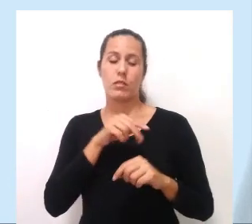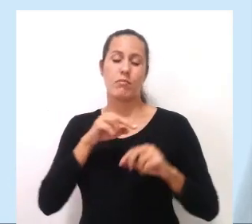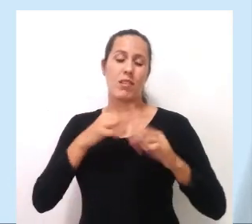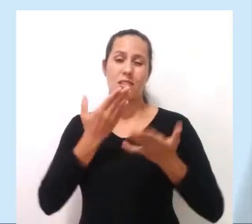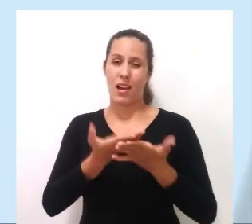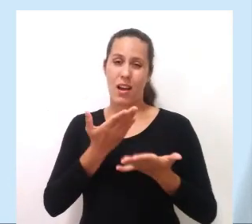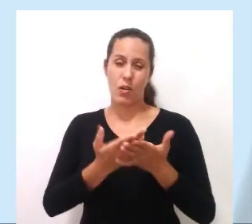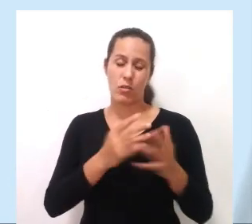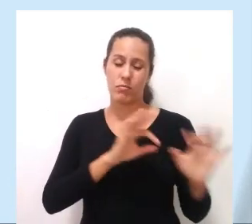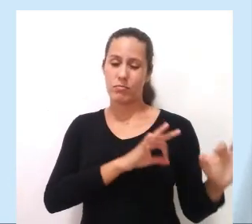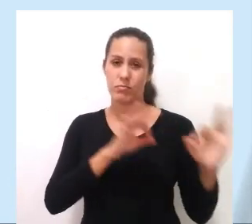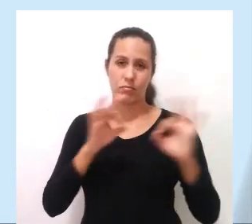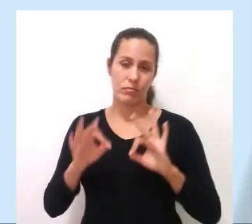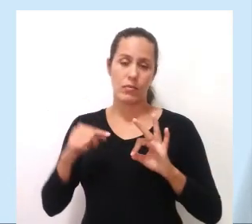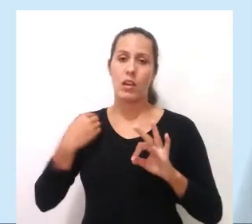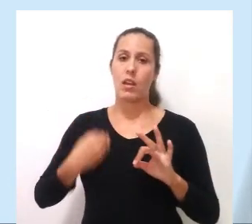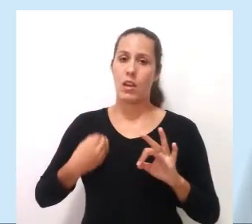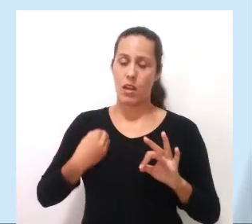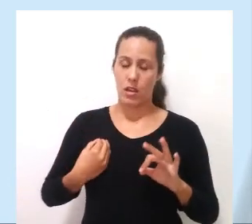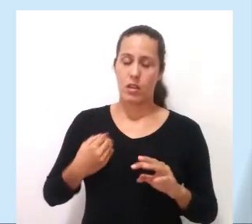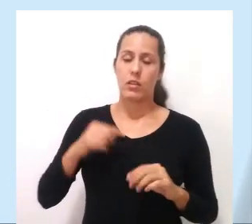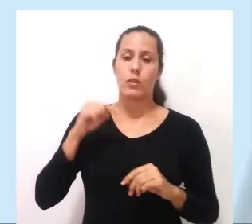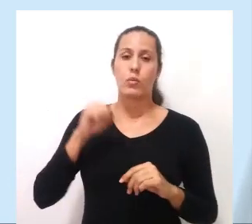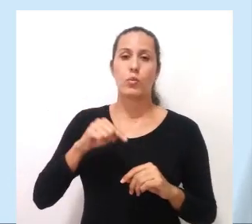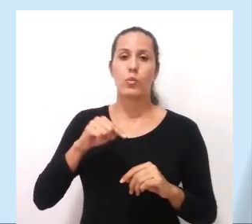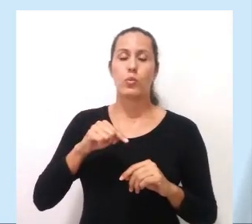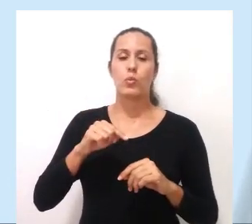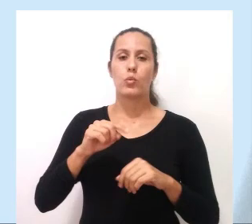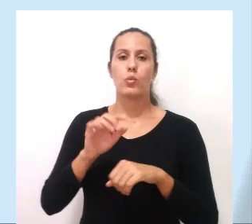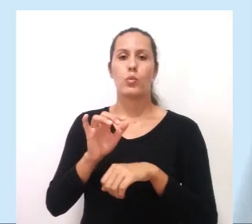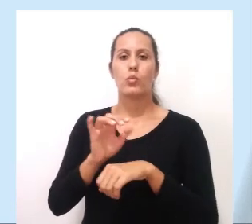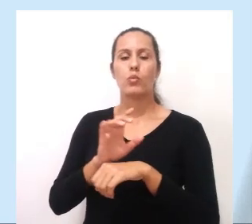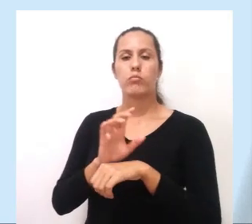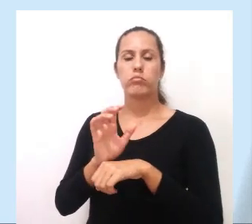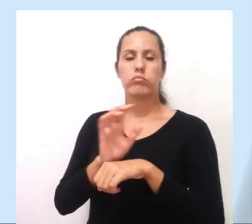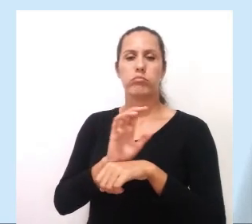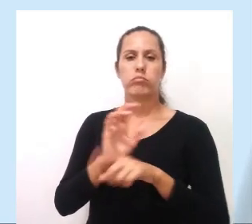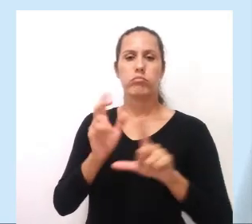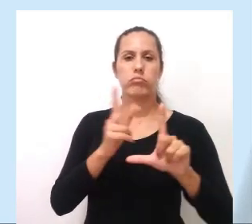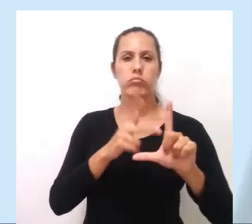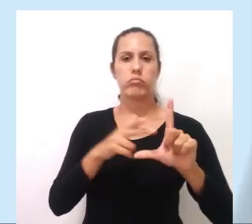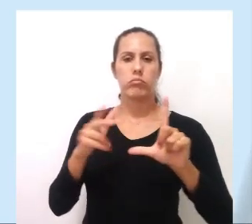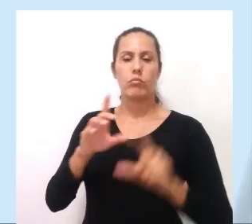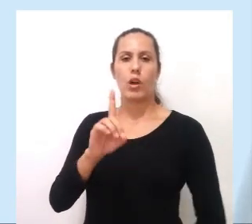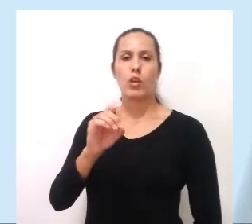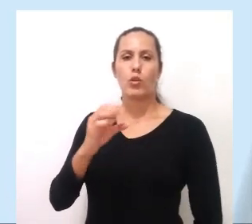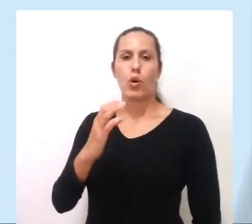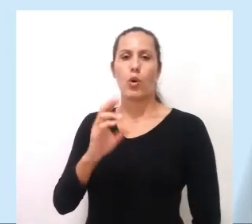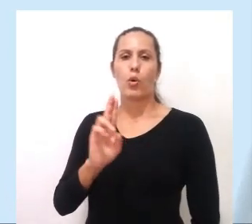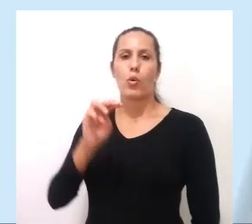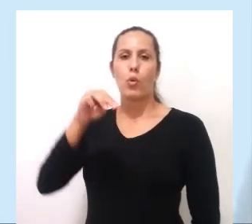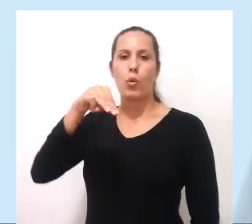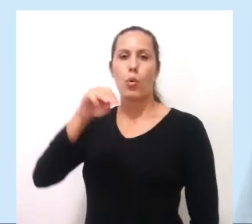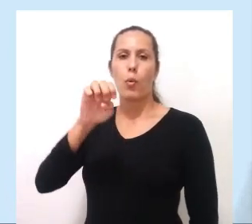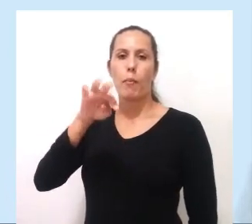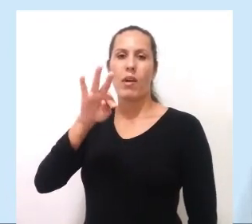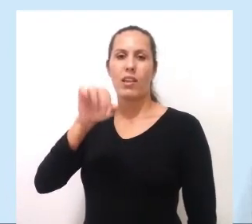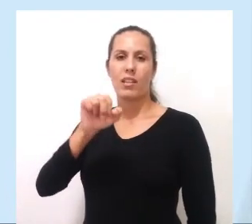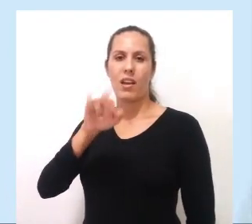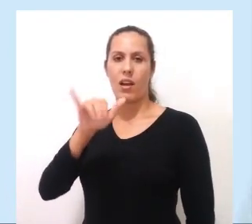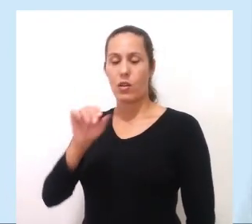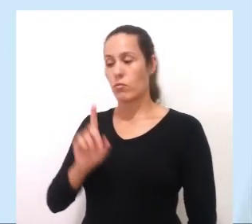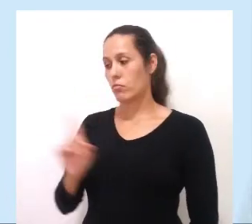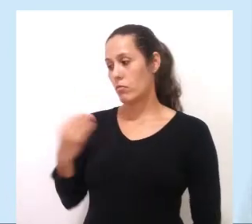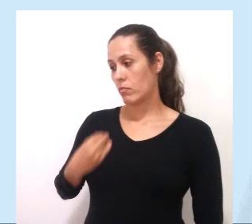sobre a gravidez na adolescência, existe um documentário, né, que eu gostaria que vocês observassem aí na